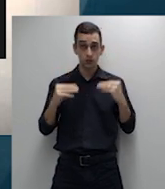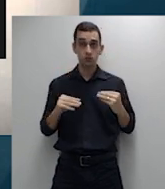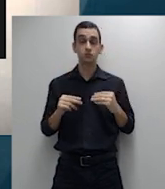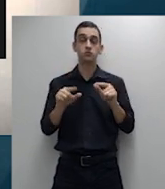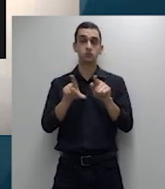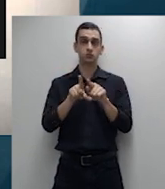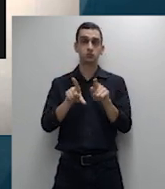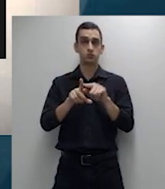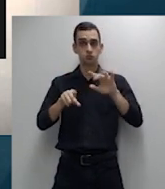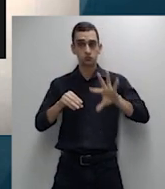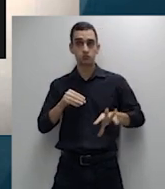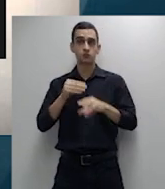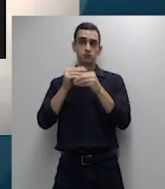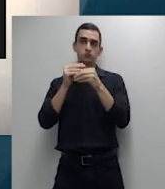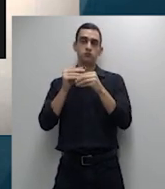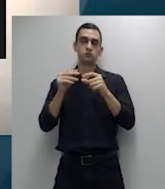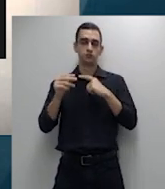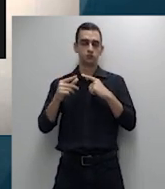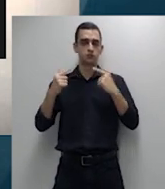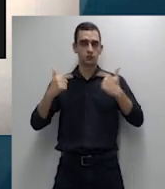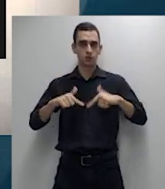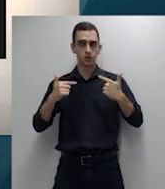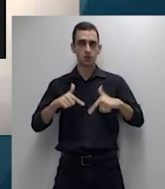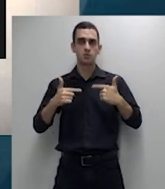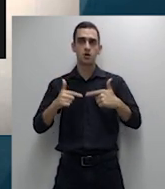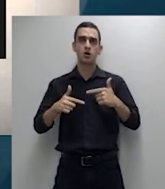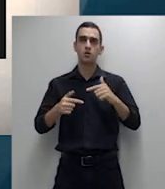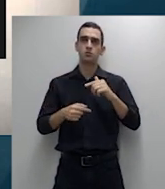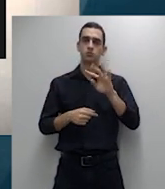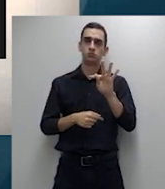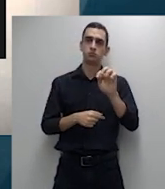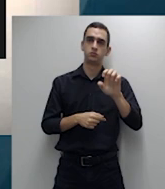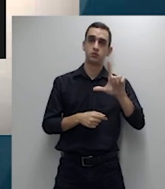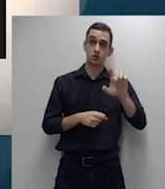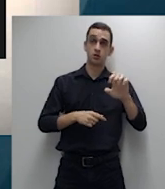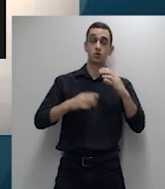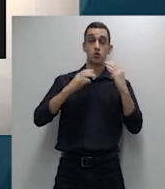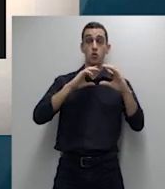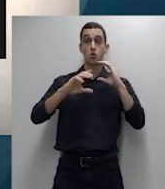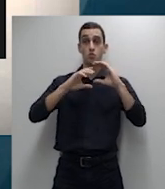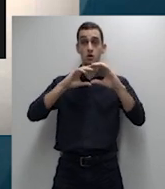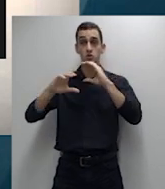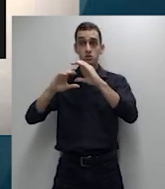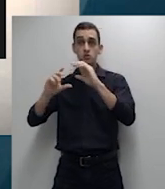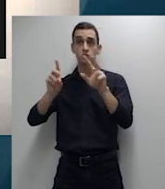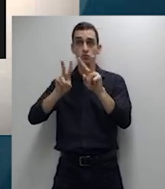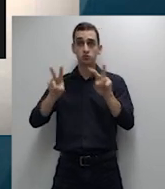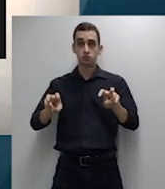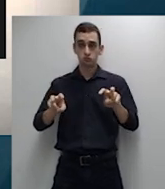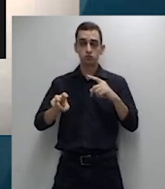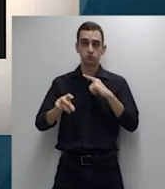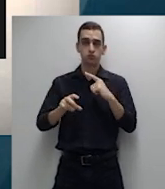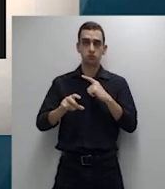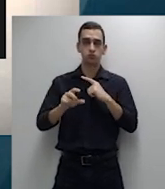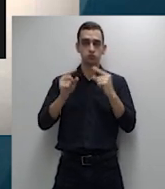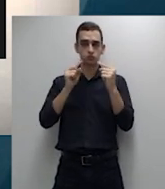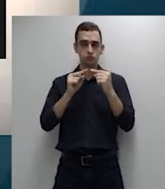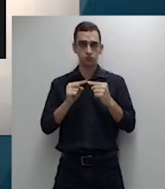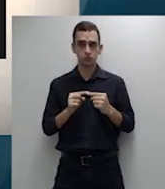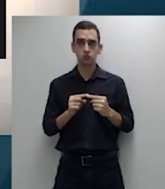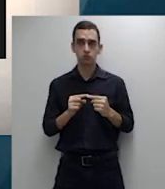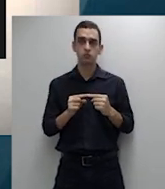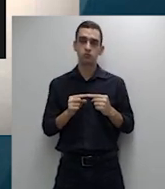acrescenta a um serviço de telecomunicação e dá suporte e com qual não se consumo novas